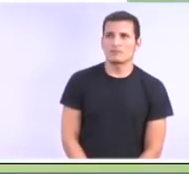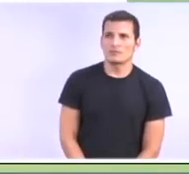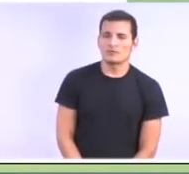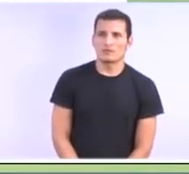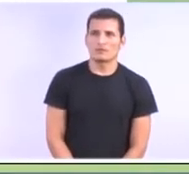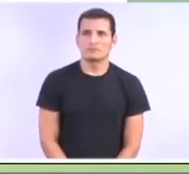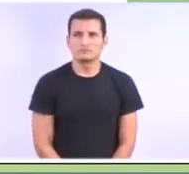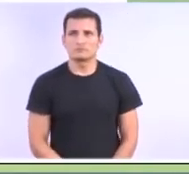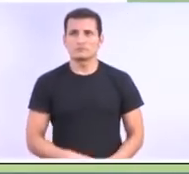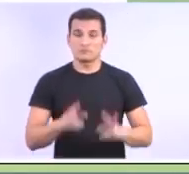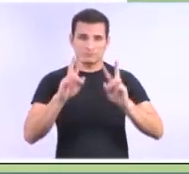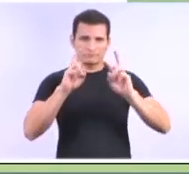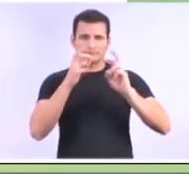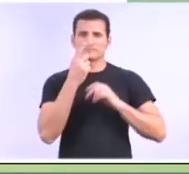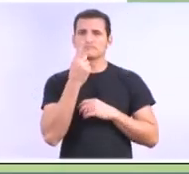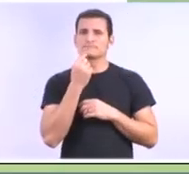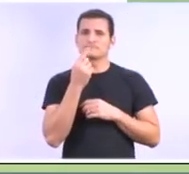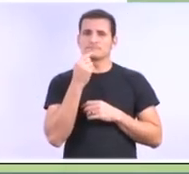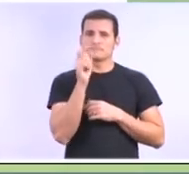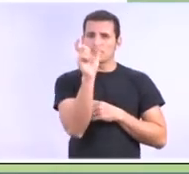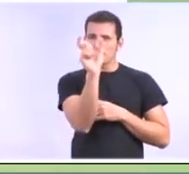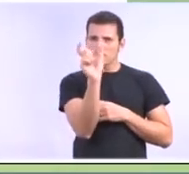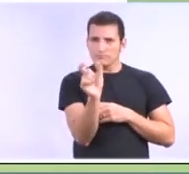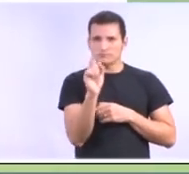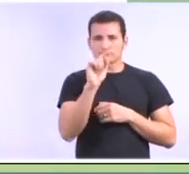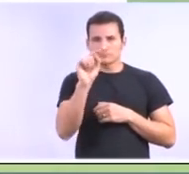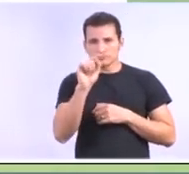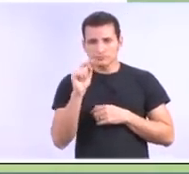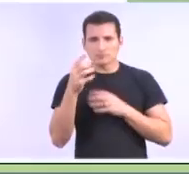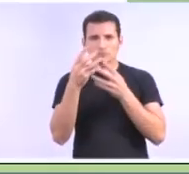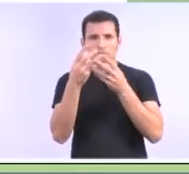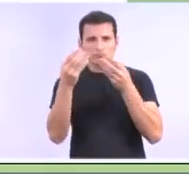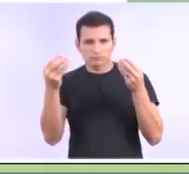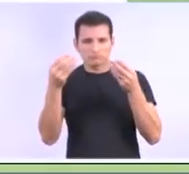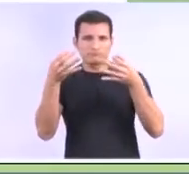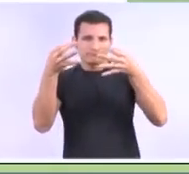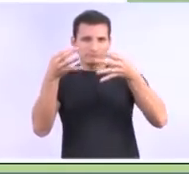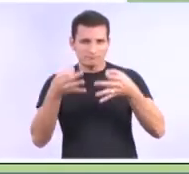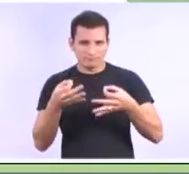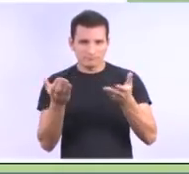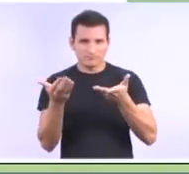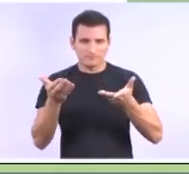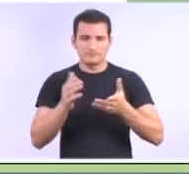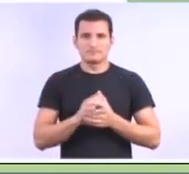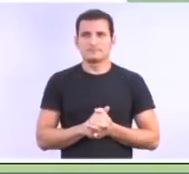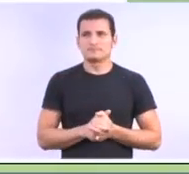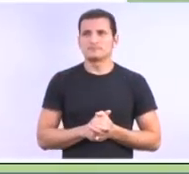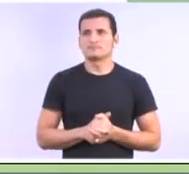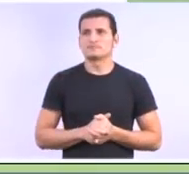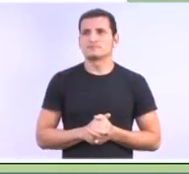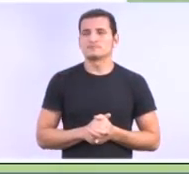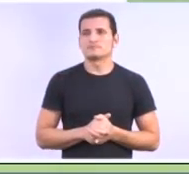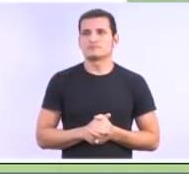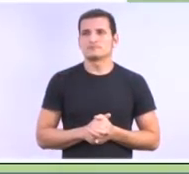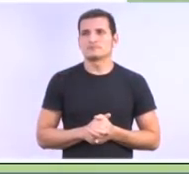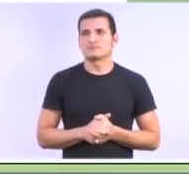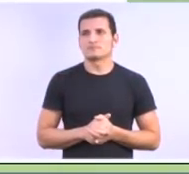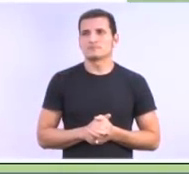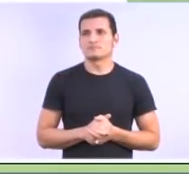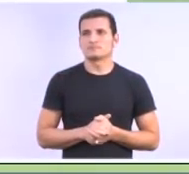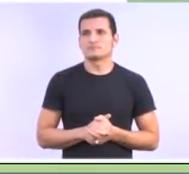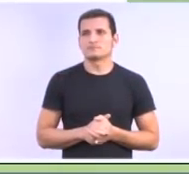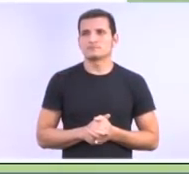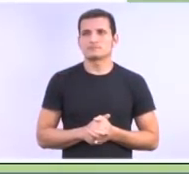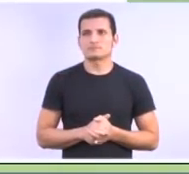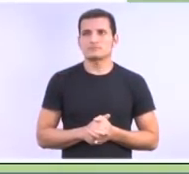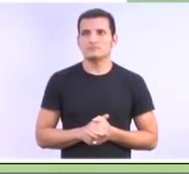Perceba que os vermelhinhos sumiram, está tudo correto. Então, o código vai ser, vou criar o objeto da mesma maneira, cliente,